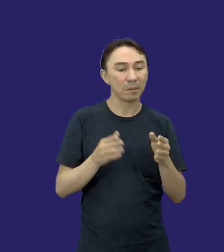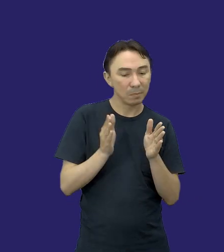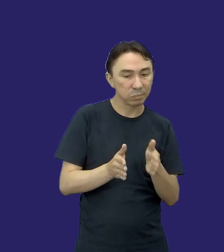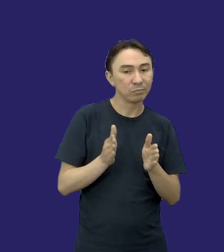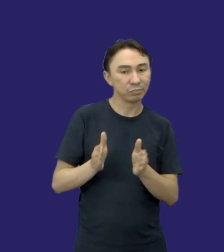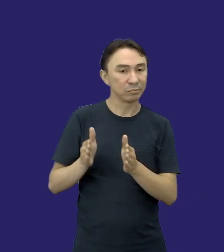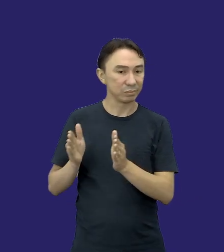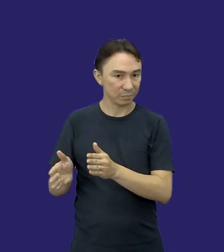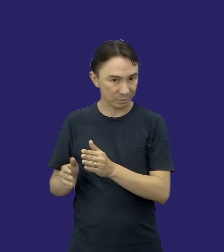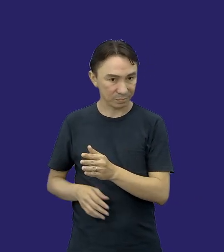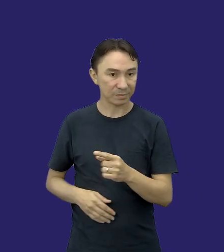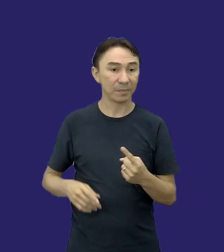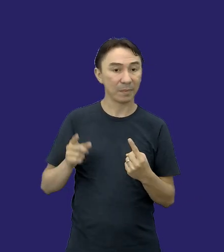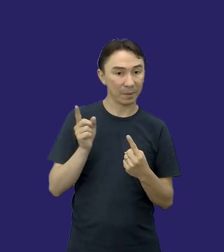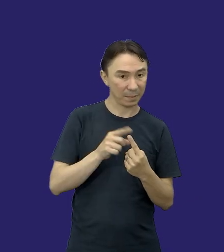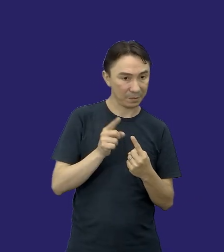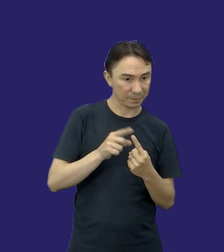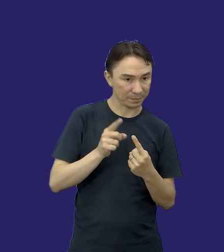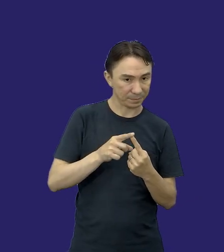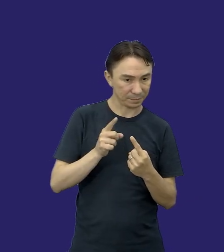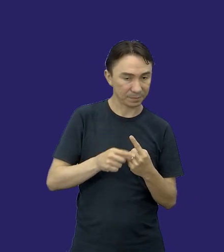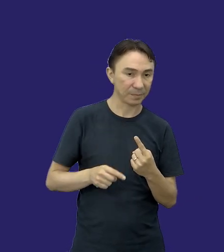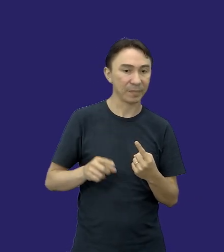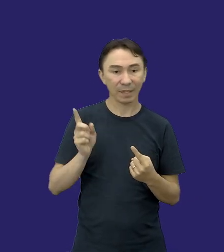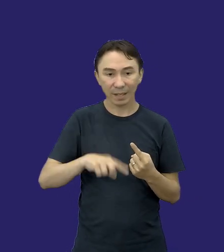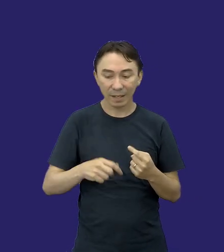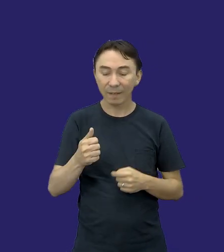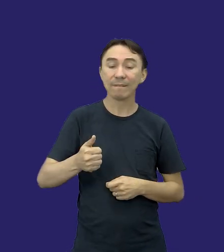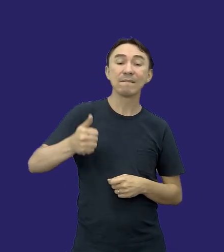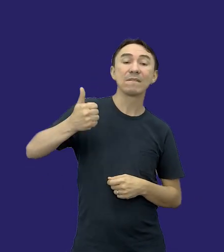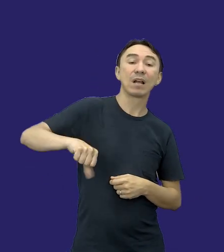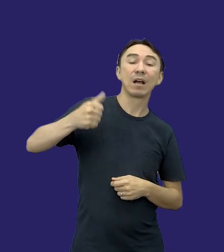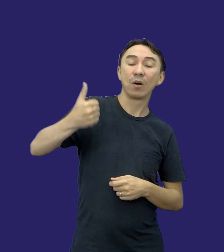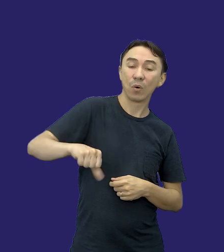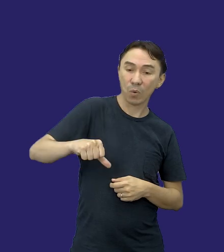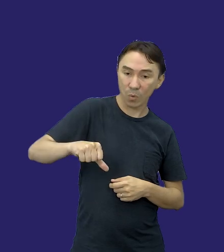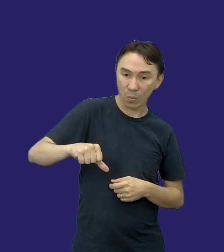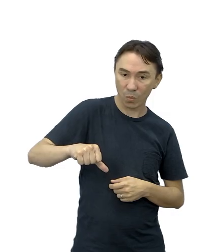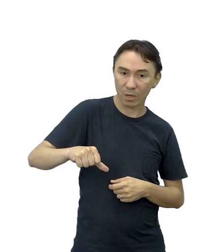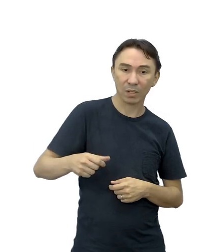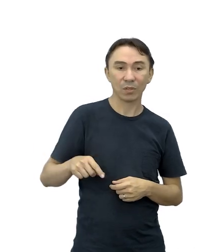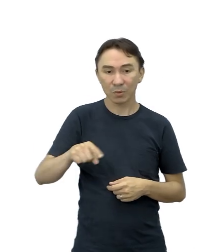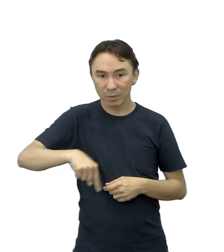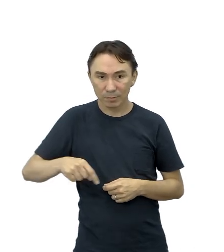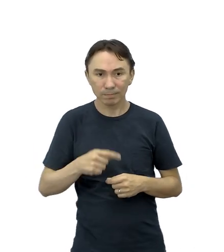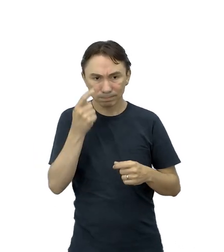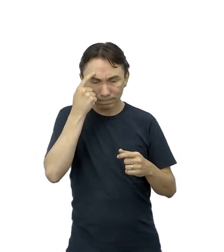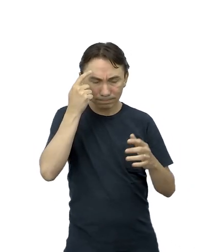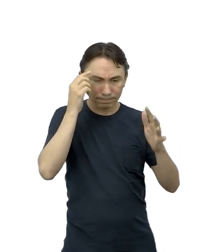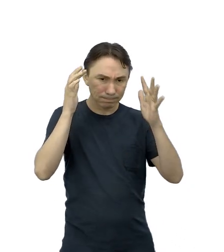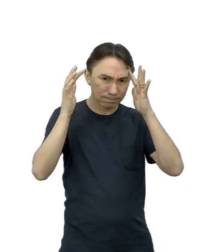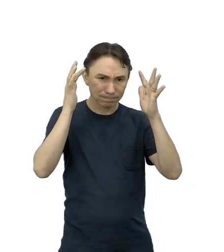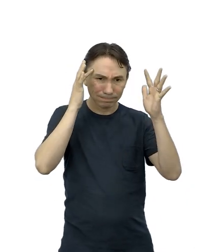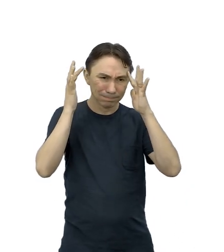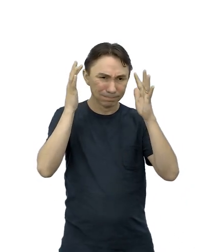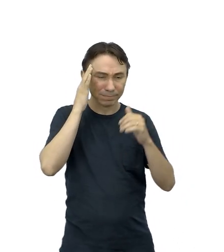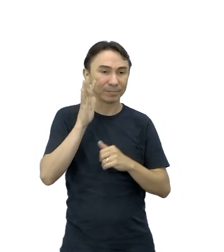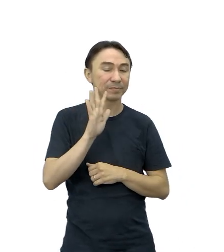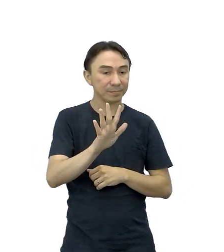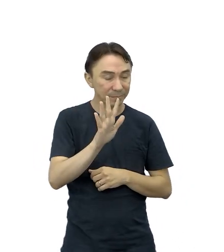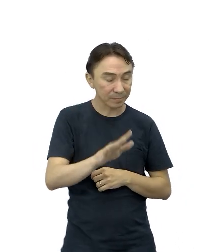momentos. Essa retomada de orientações sobre avaliação e uma reflexão sobre essas principais modalidades. Mas